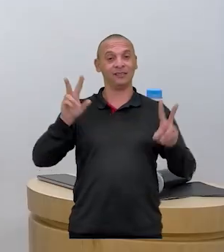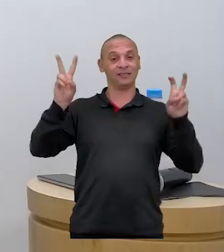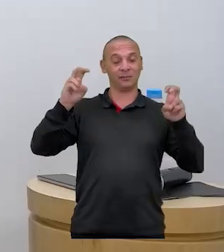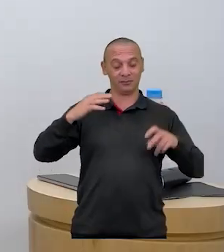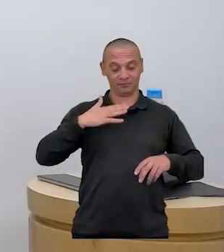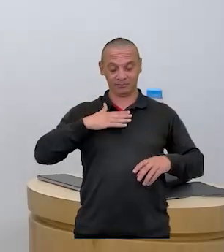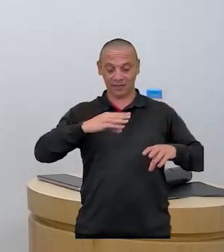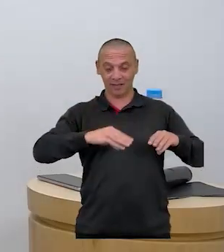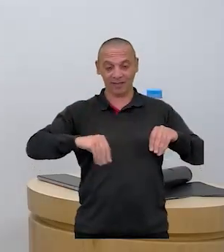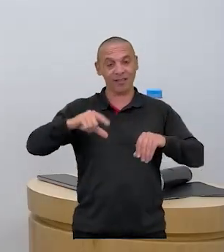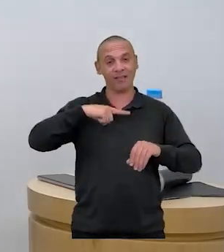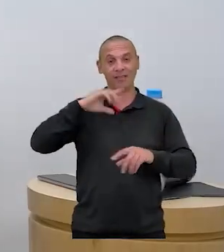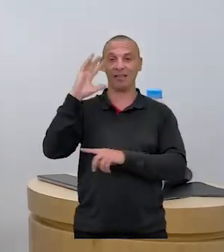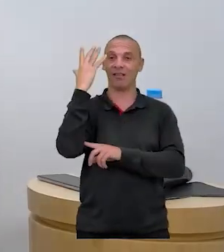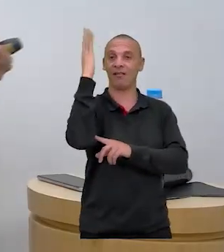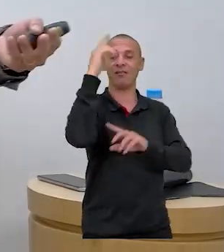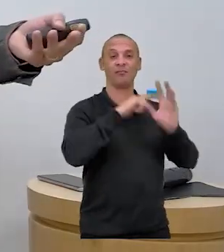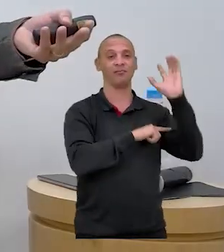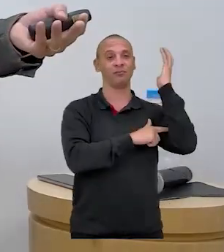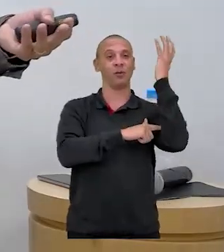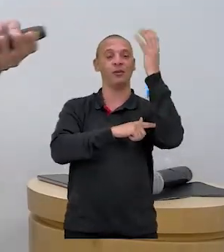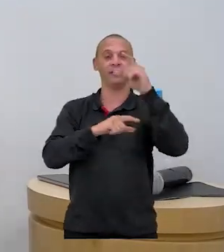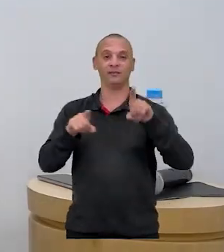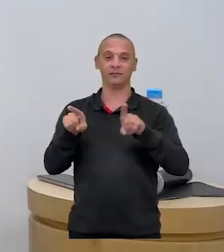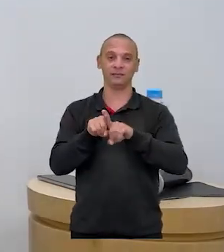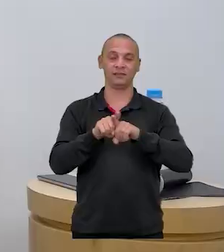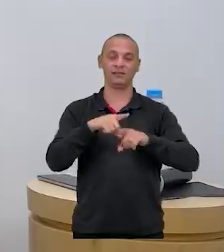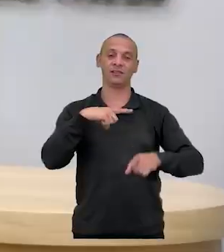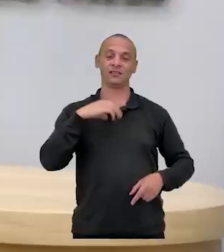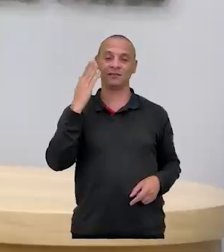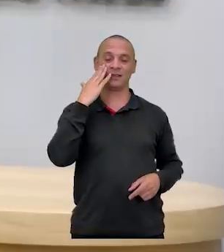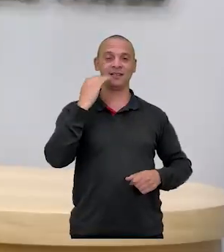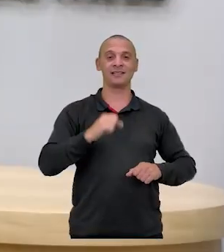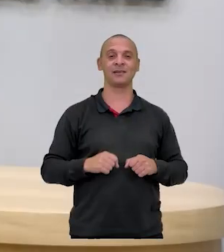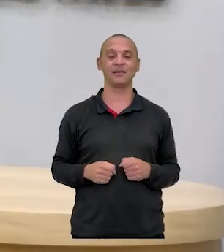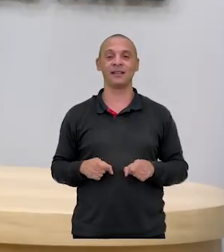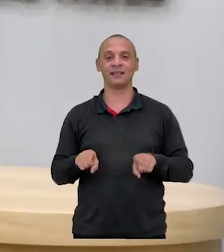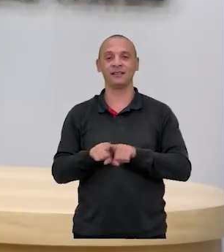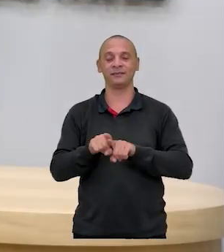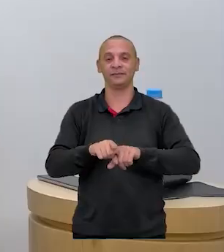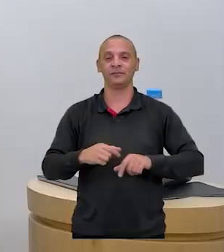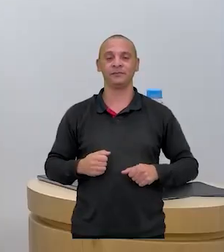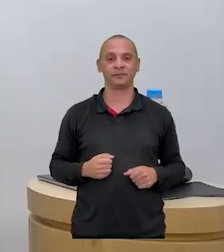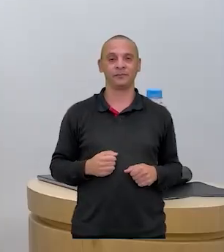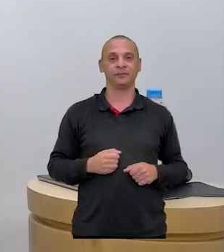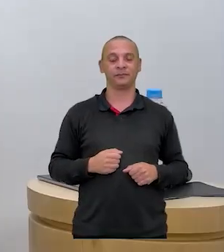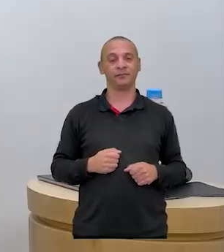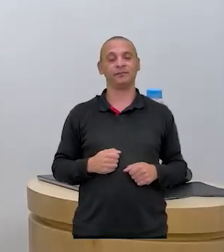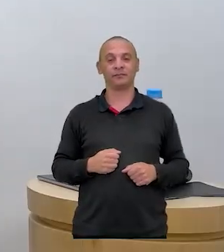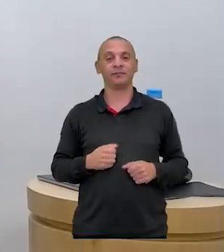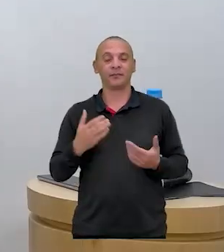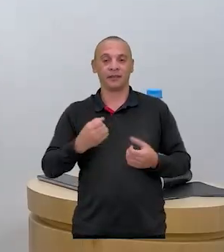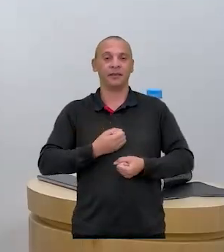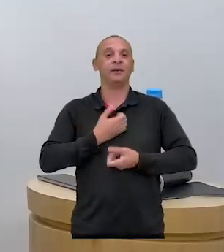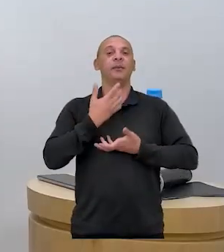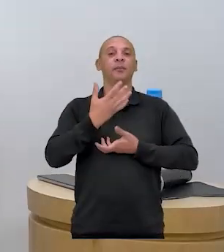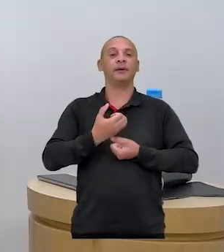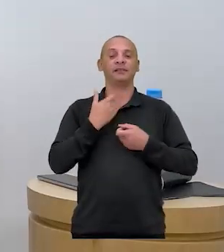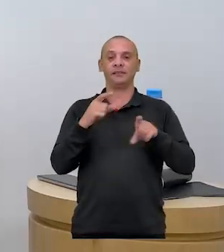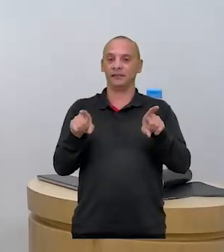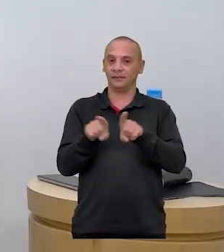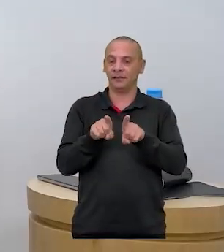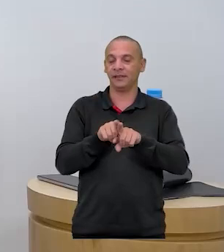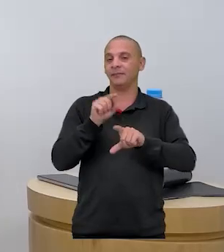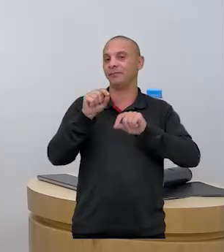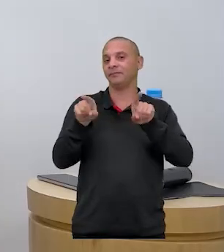Ah, a canção dele. Dei spoiler da aula, gente. Nossa, adiantou lá. Dei spoiler da aula, mas olha, gente, eu amo. A gente tá falando de poesia, porque assim, na